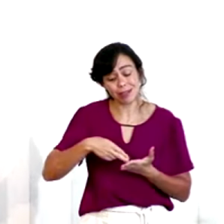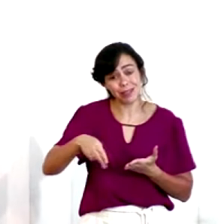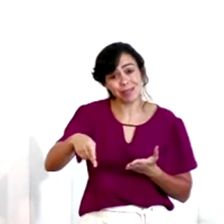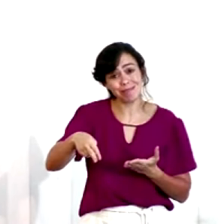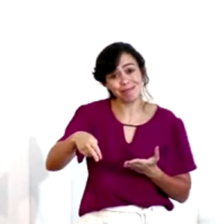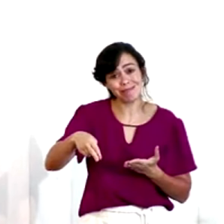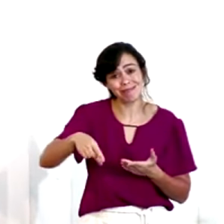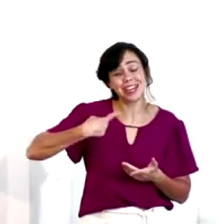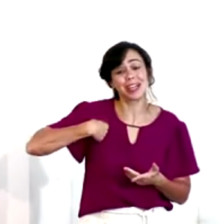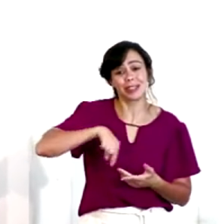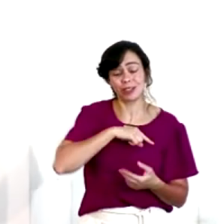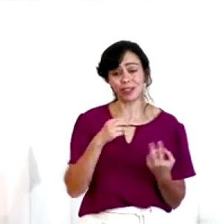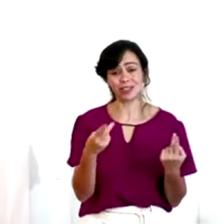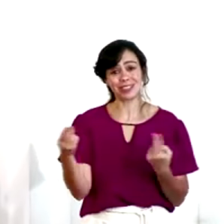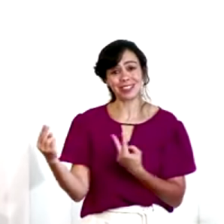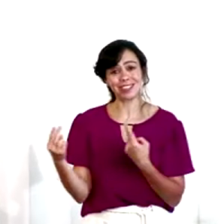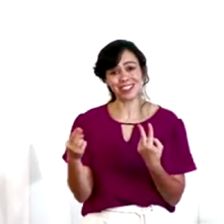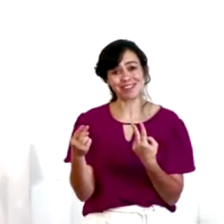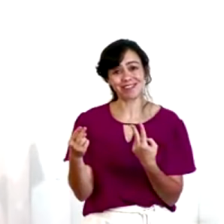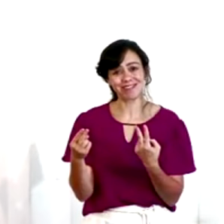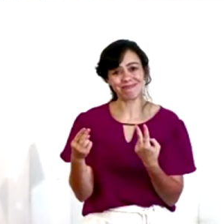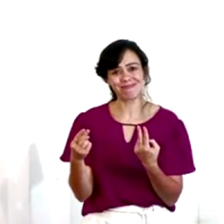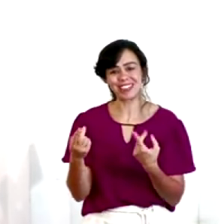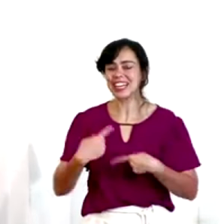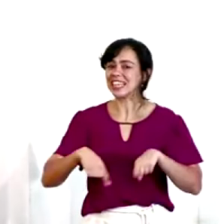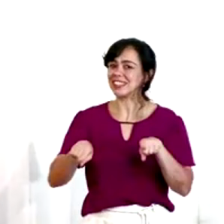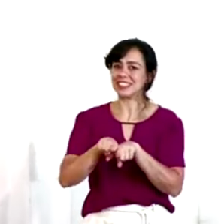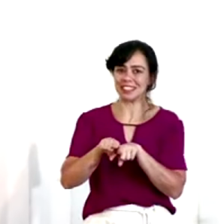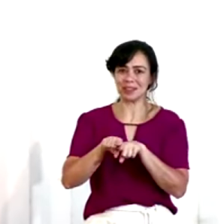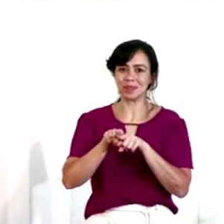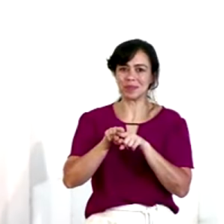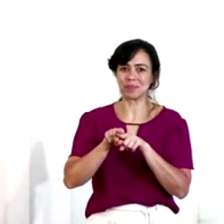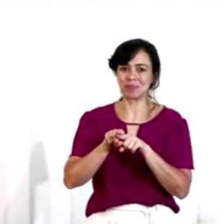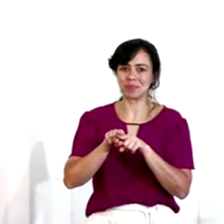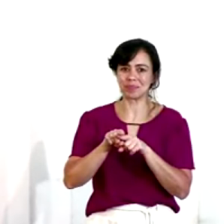salmista faz uma oração.